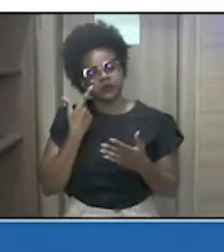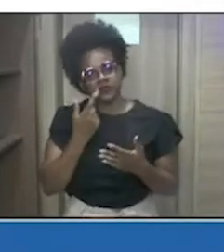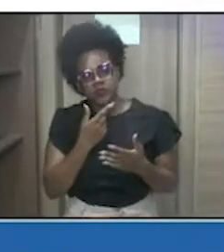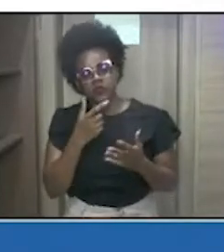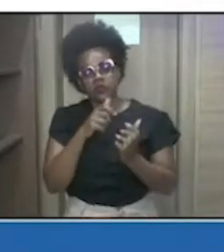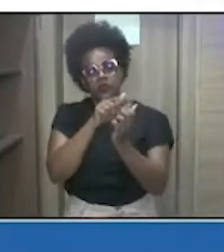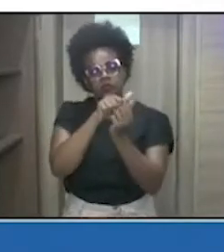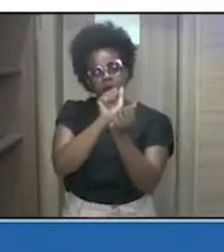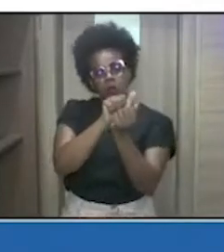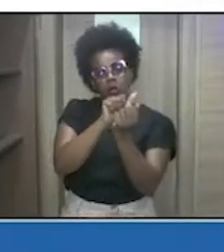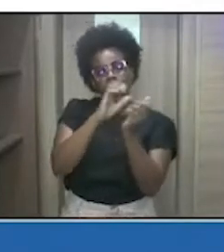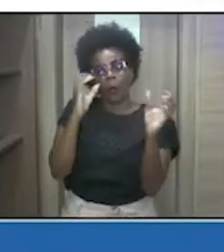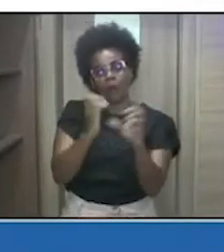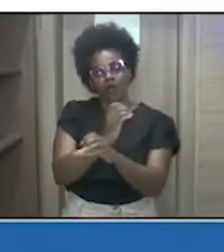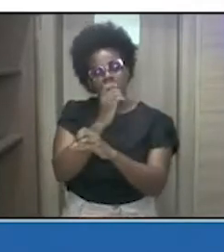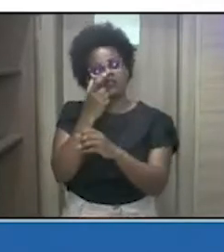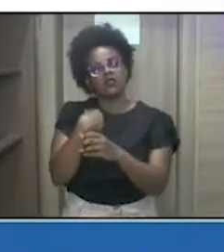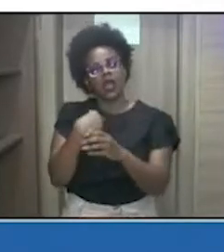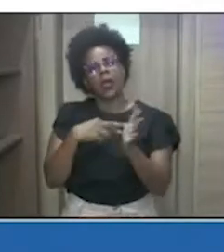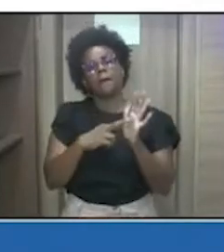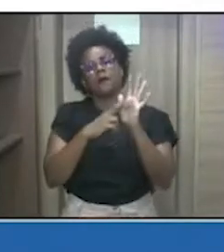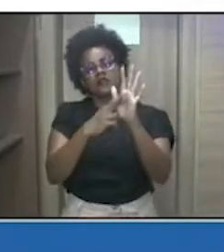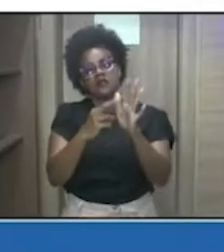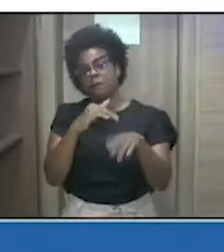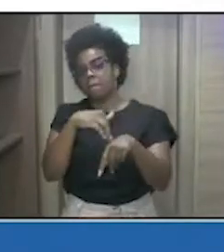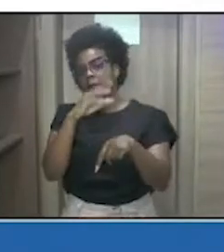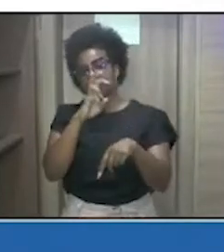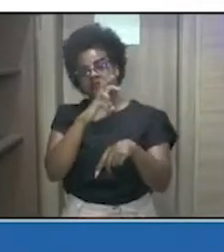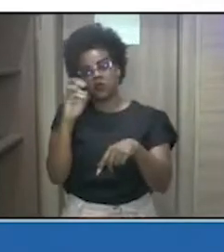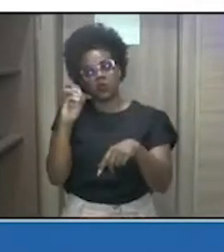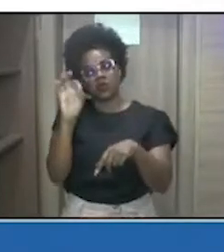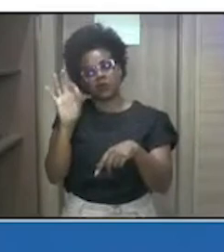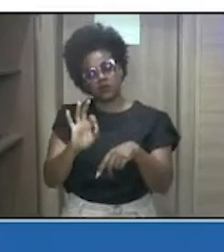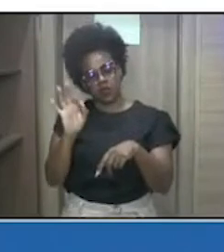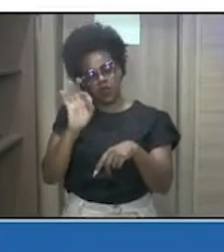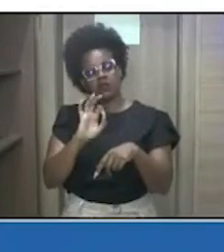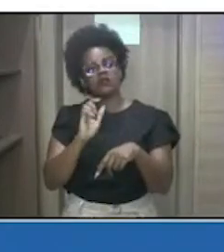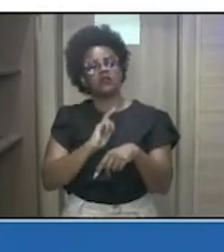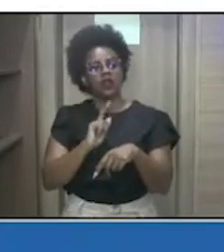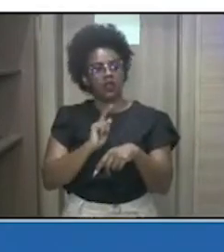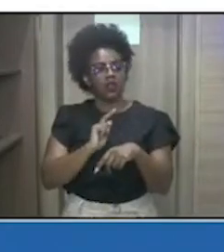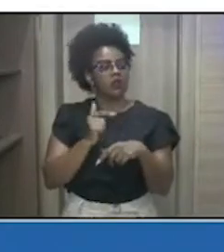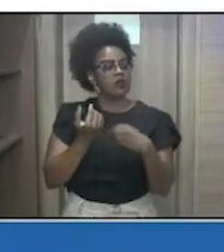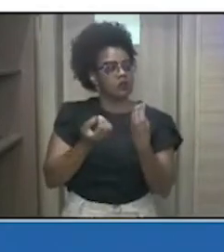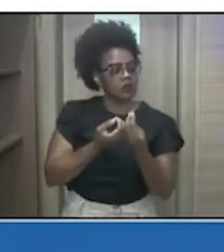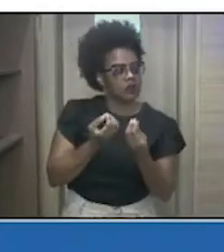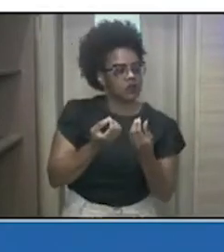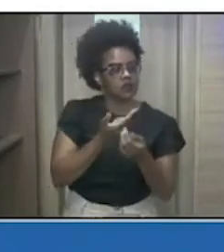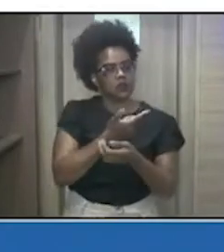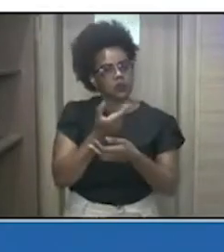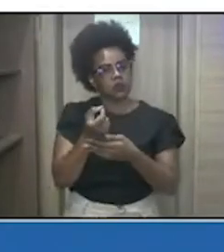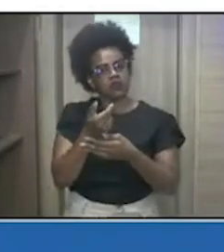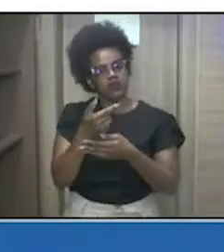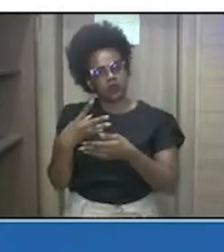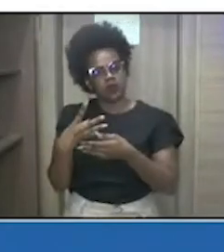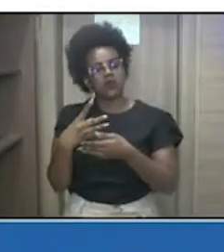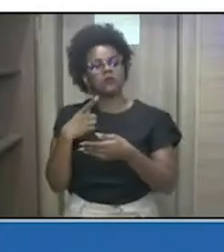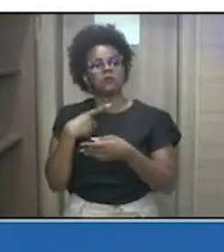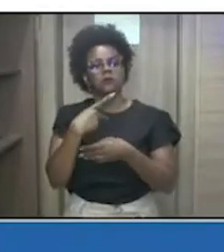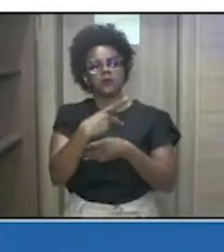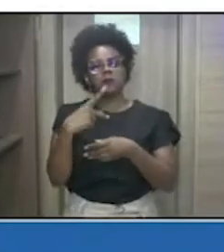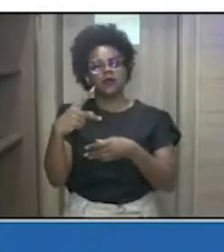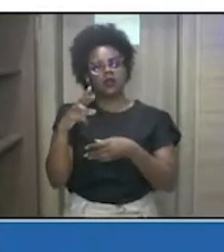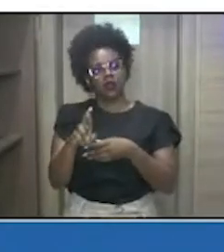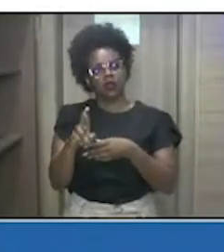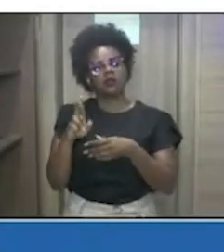próteses totais sempre representam mais de 50% dessa produção total, com maior produção registrada em 2024. As